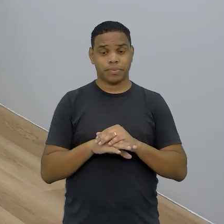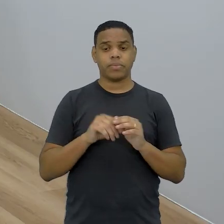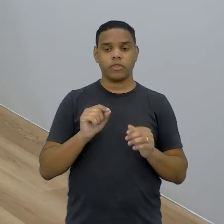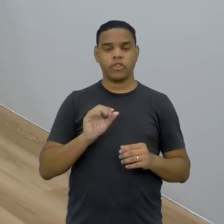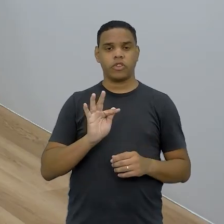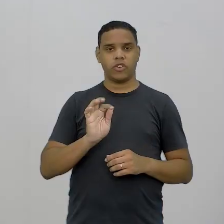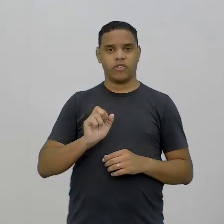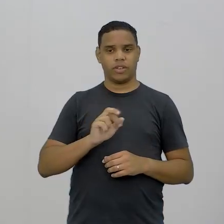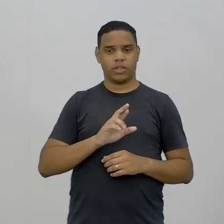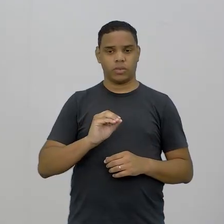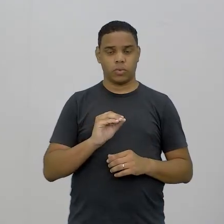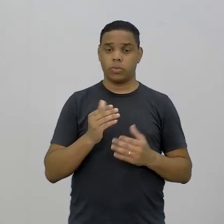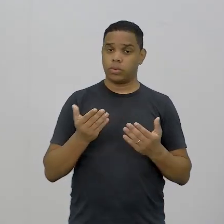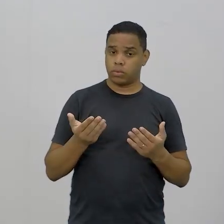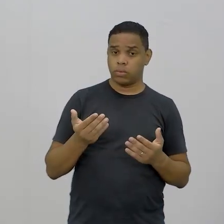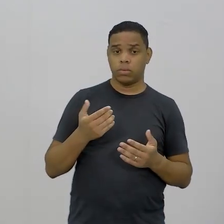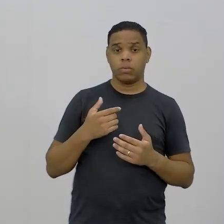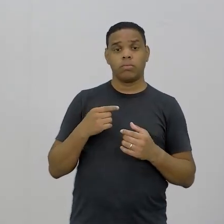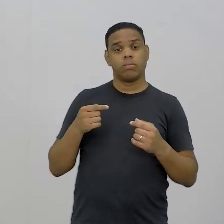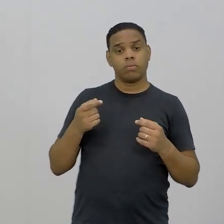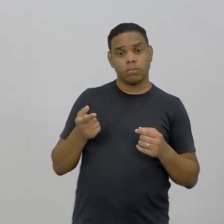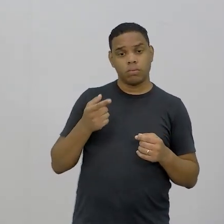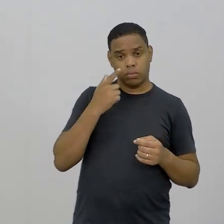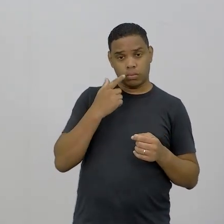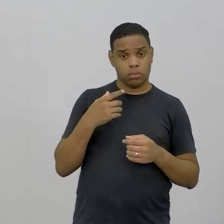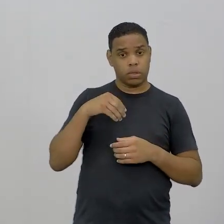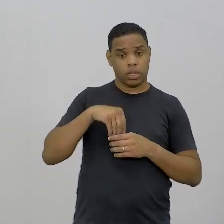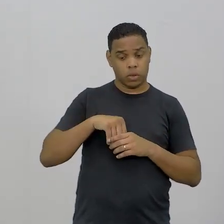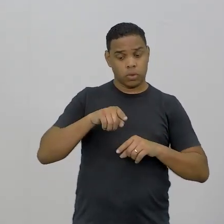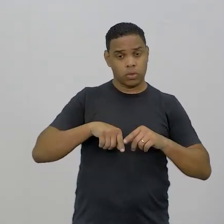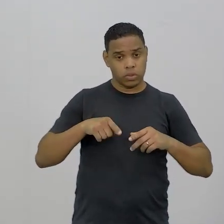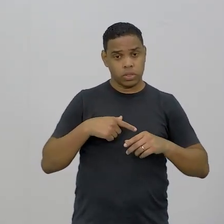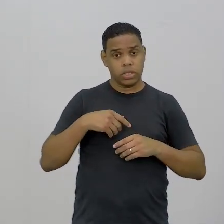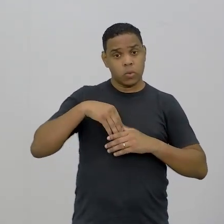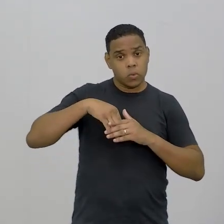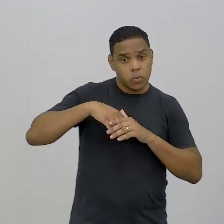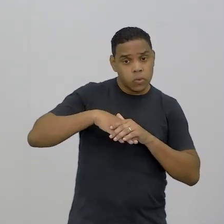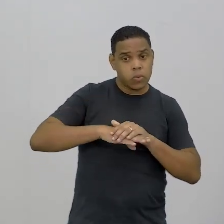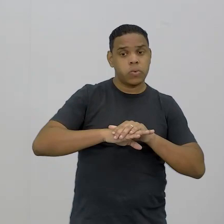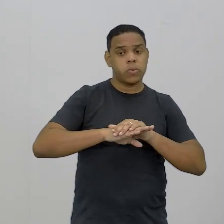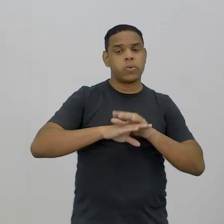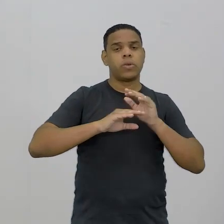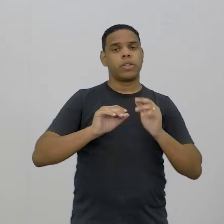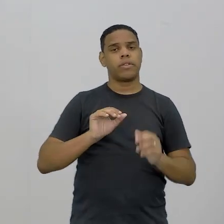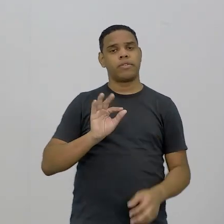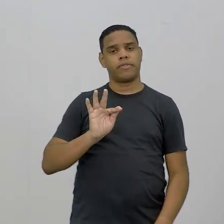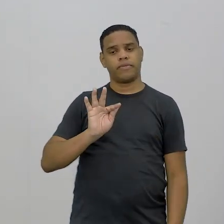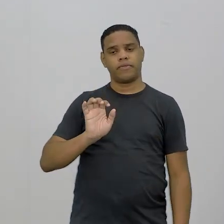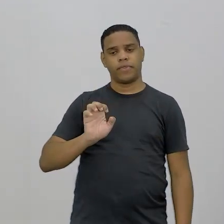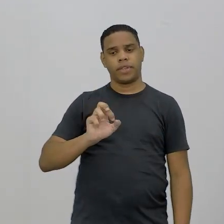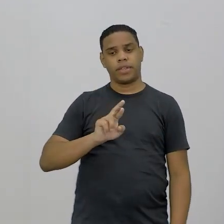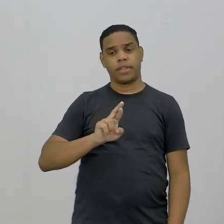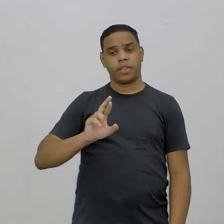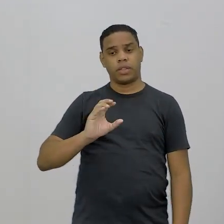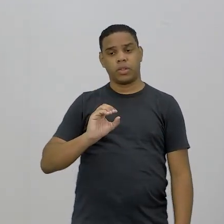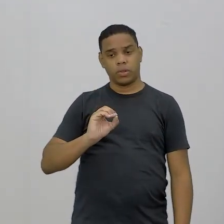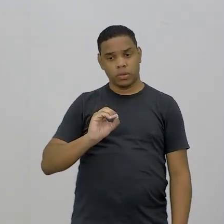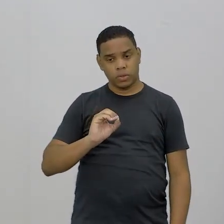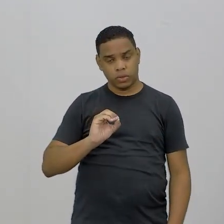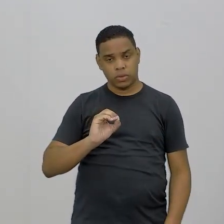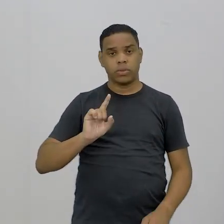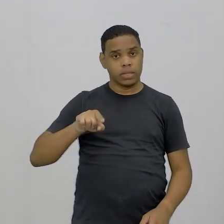ferro. Então, o meu ferro ligado a uma substância, né, que armazena, então, esse ferro para que ele seja